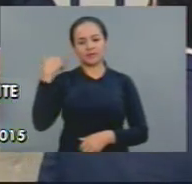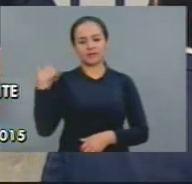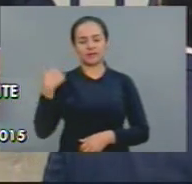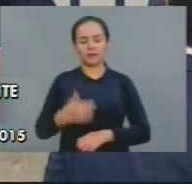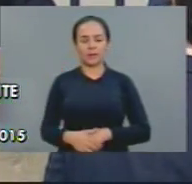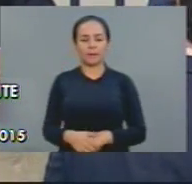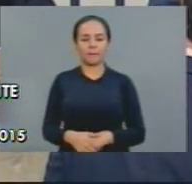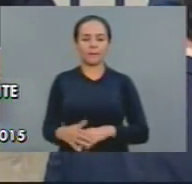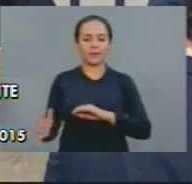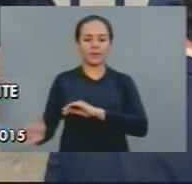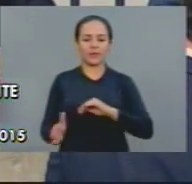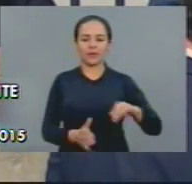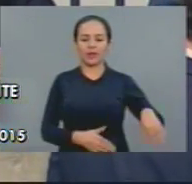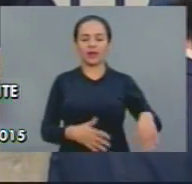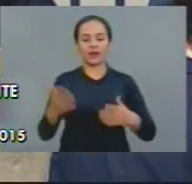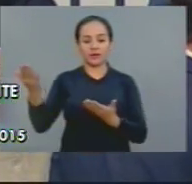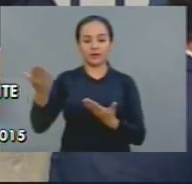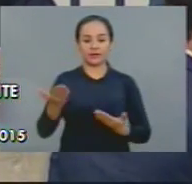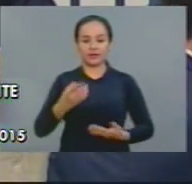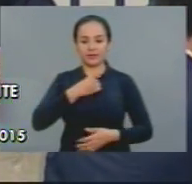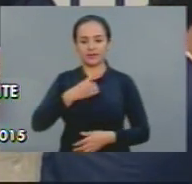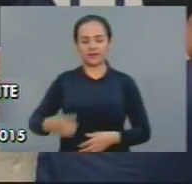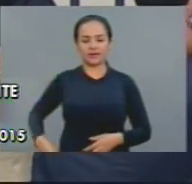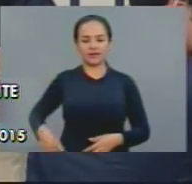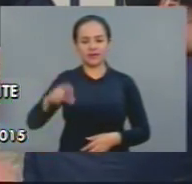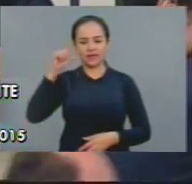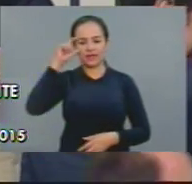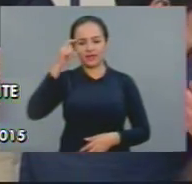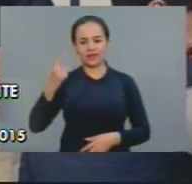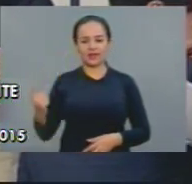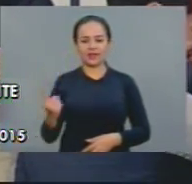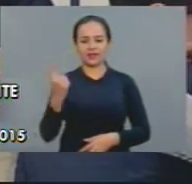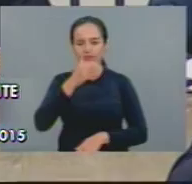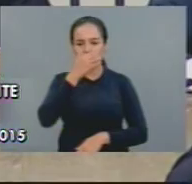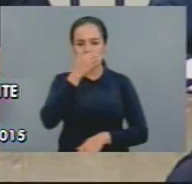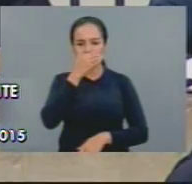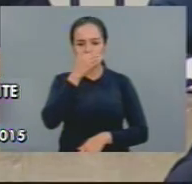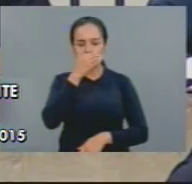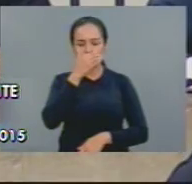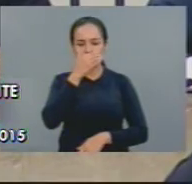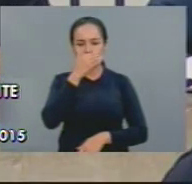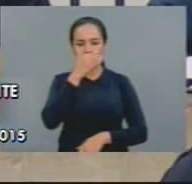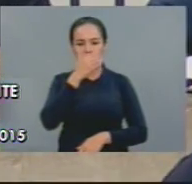E passa para o segundo orador, o deputado Renato Roseno.